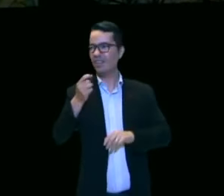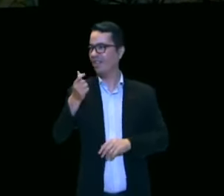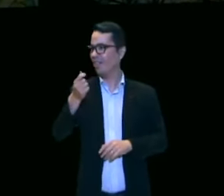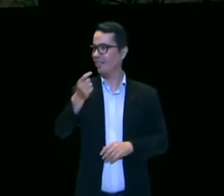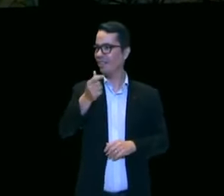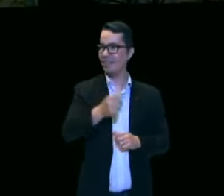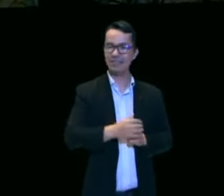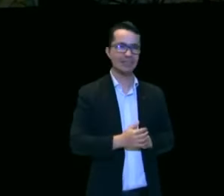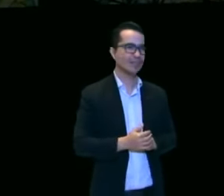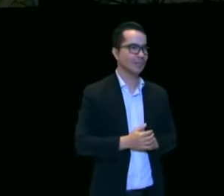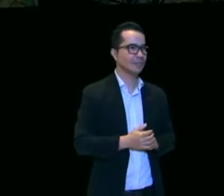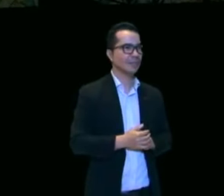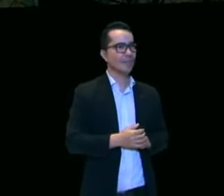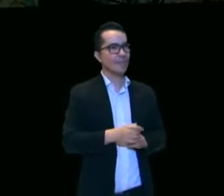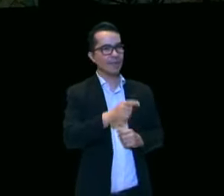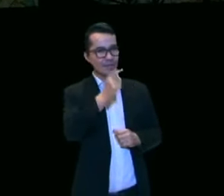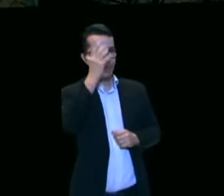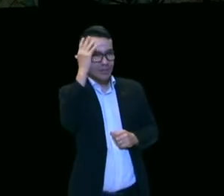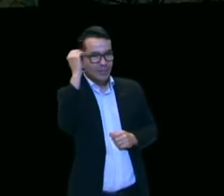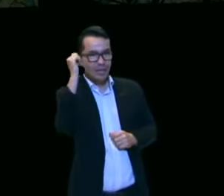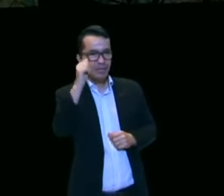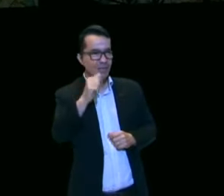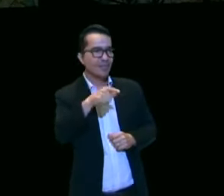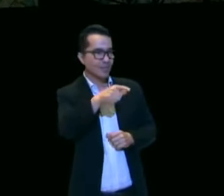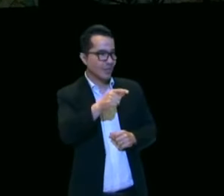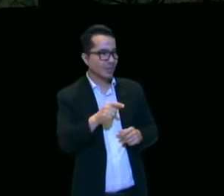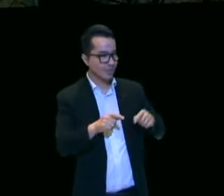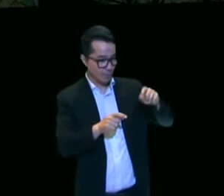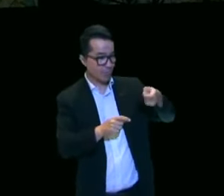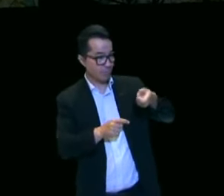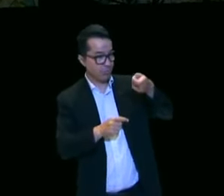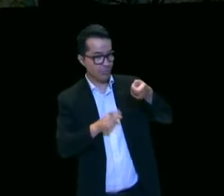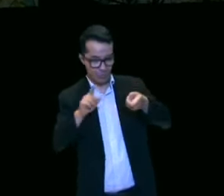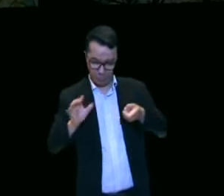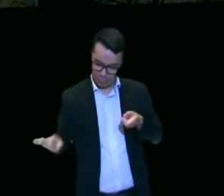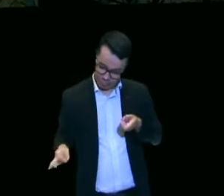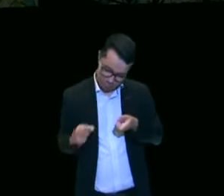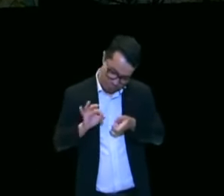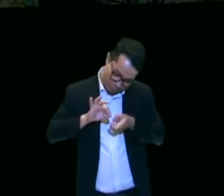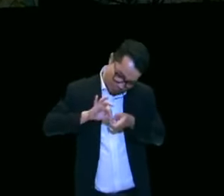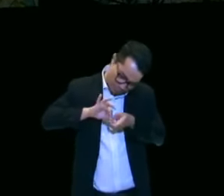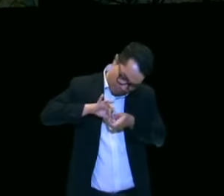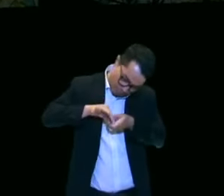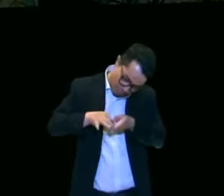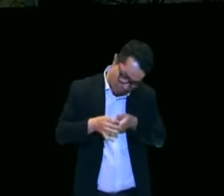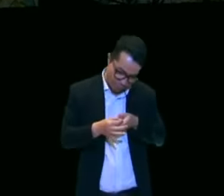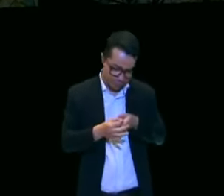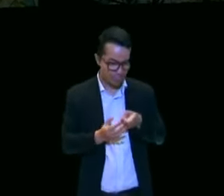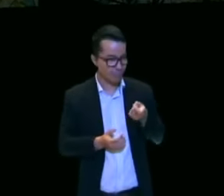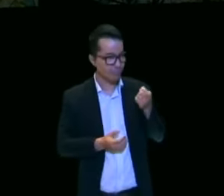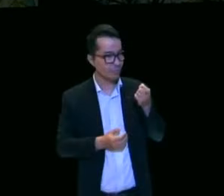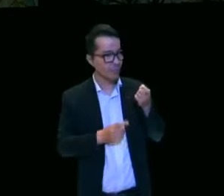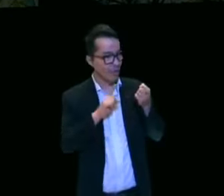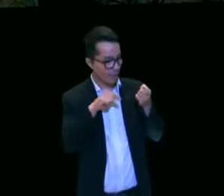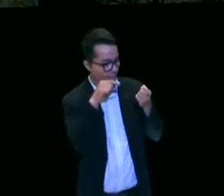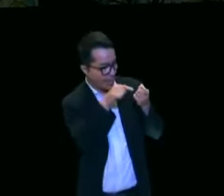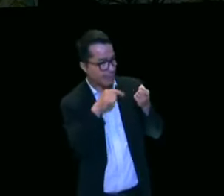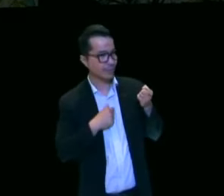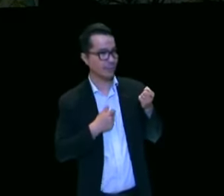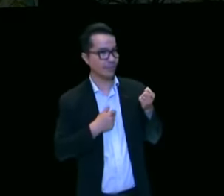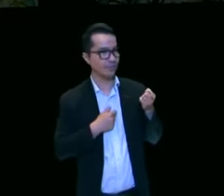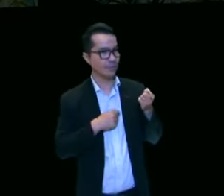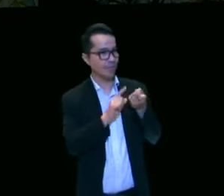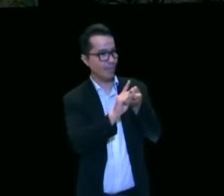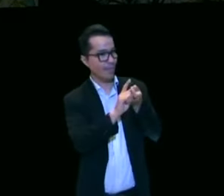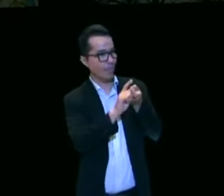O engodo é a isca que você coloca no anzol. Pãozinho, a minhoca, isso é